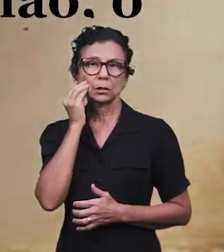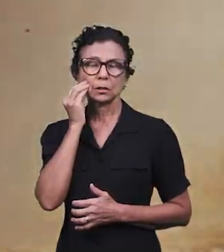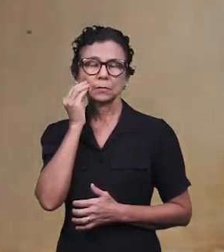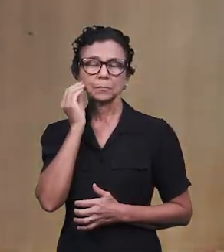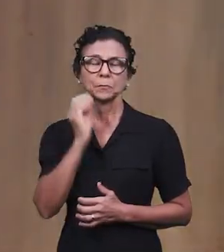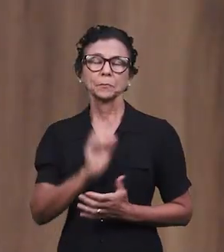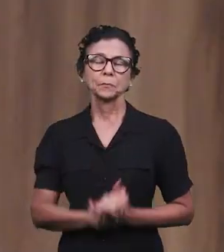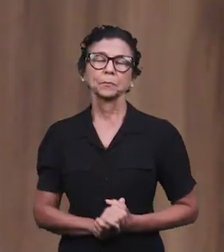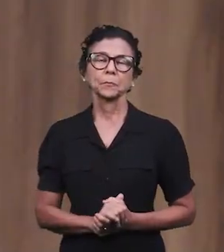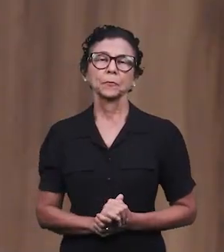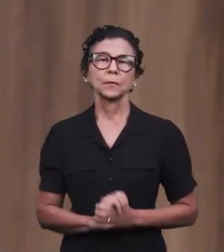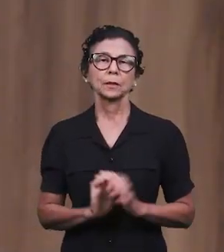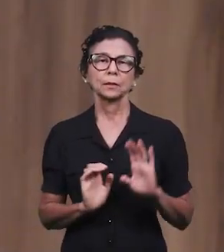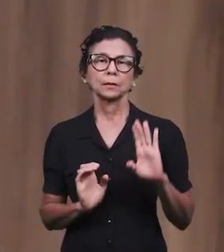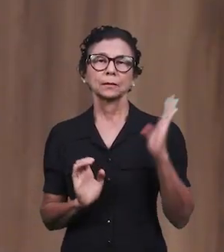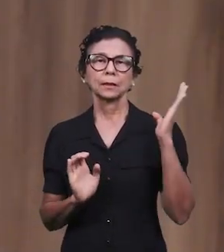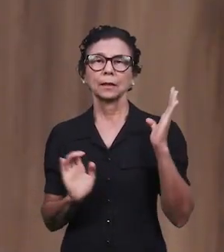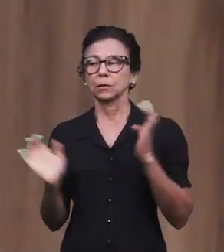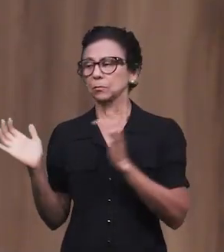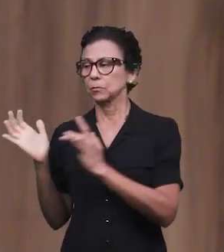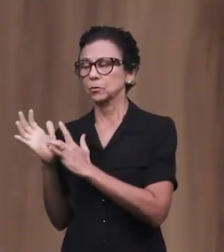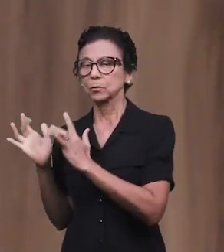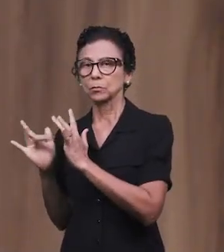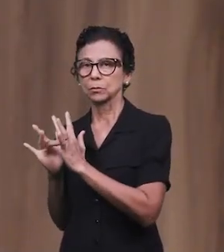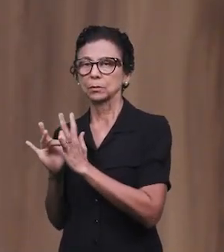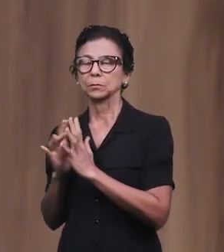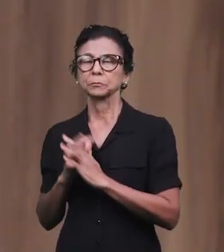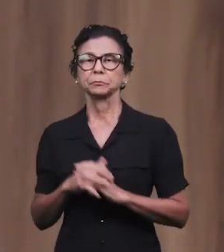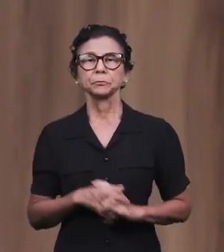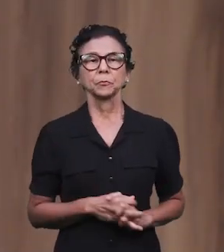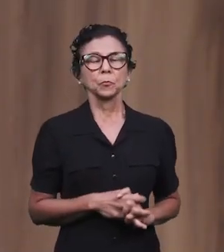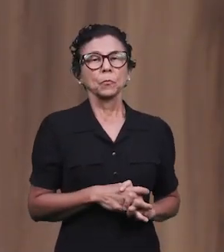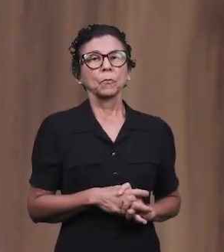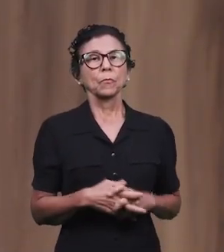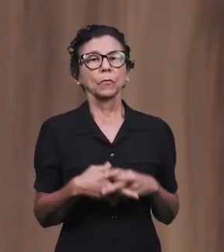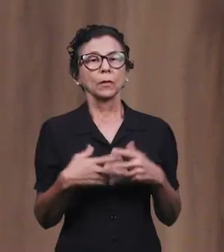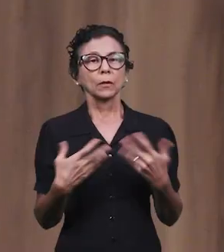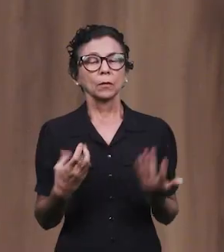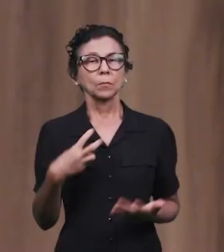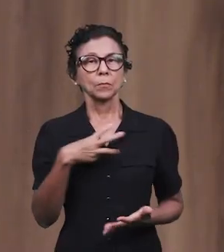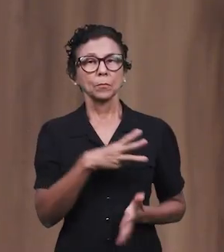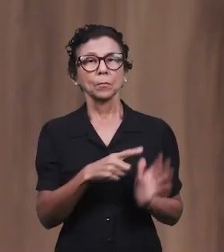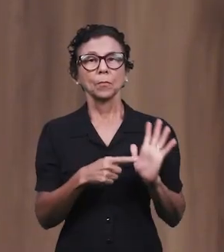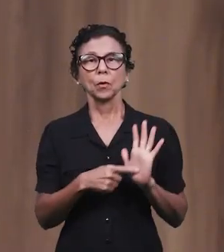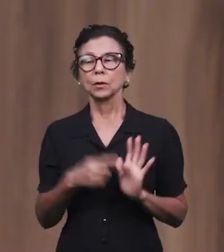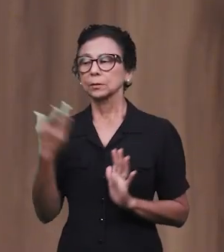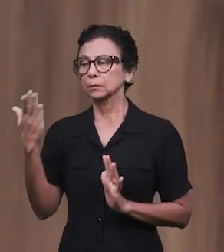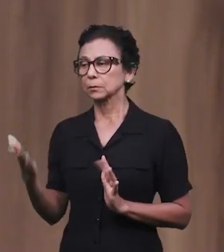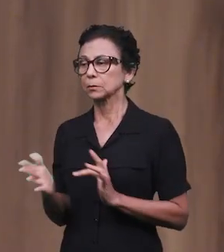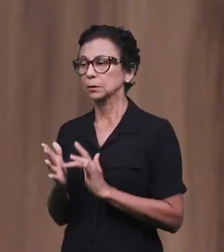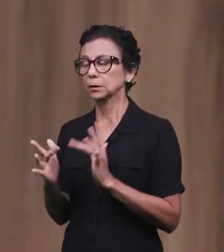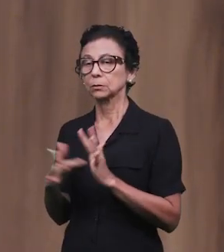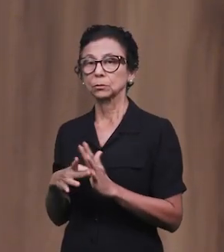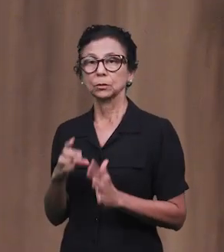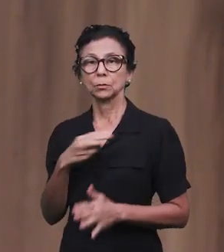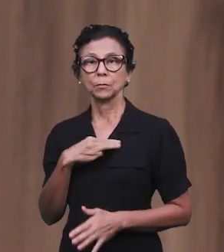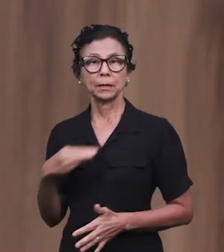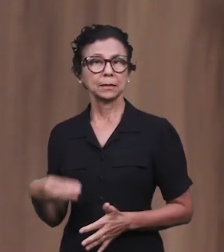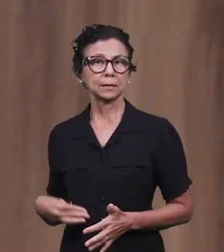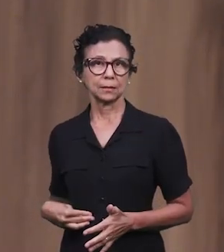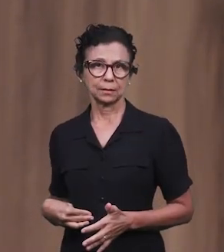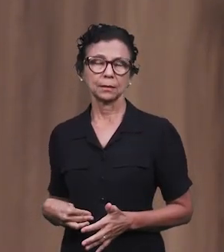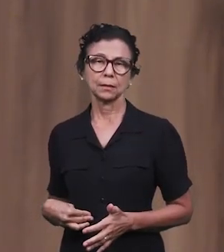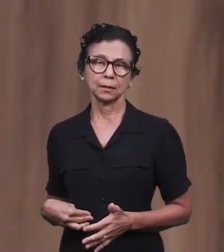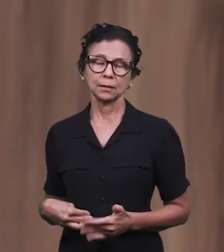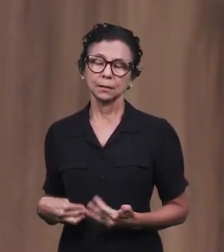O propósito do Evangelho de Mateus é mostrar que Jesus era o Messias. Sua mensagem